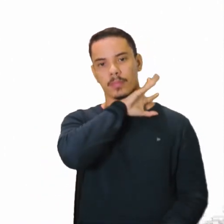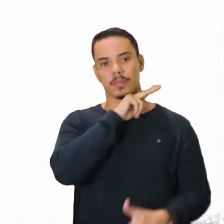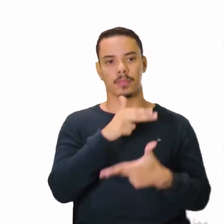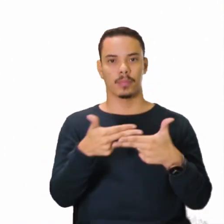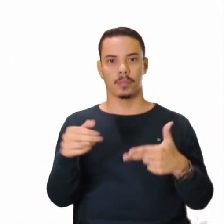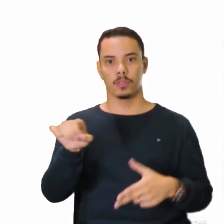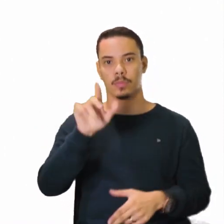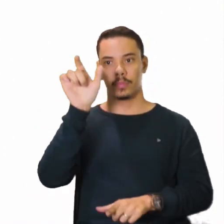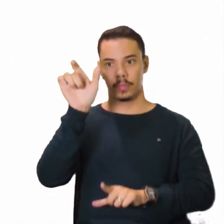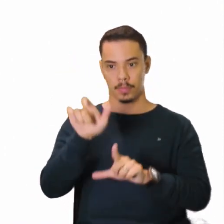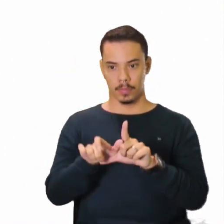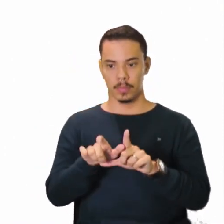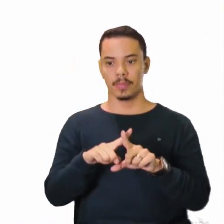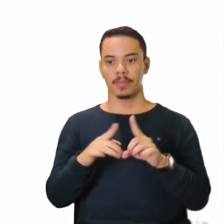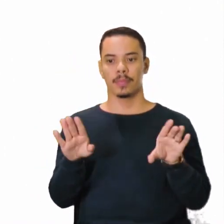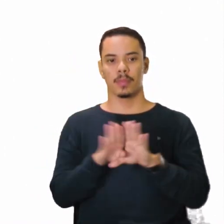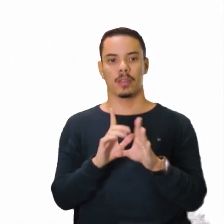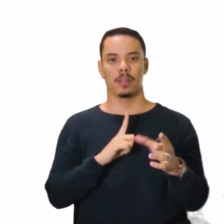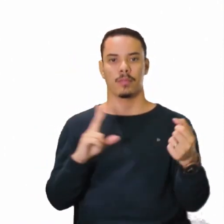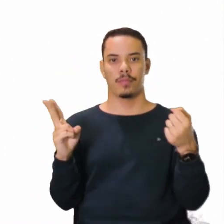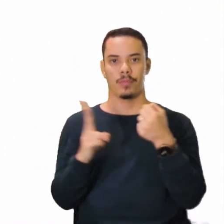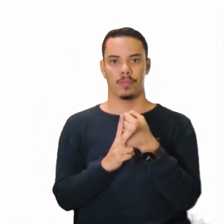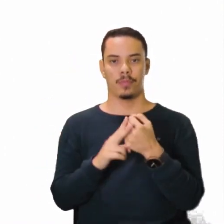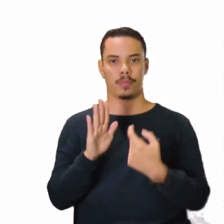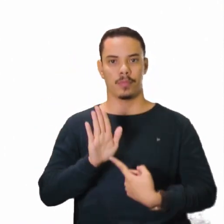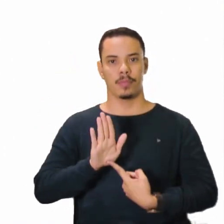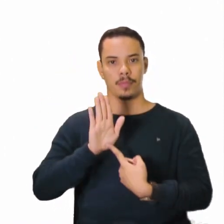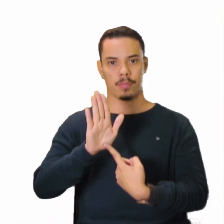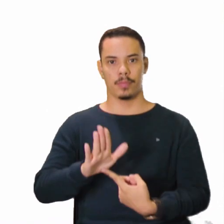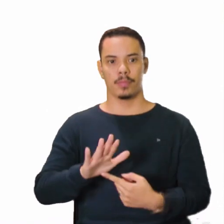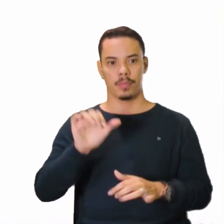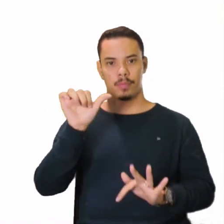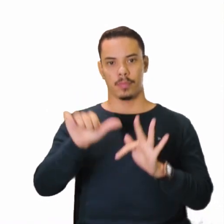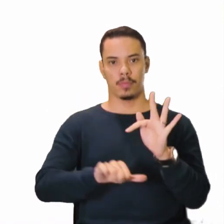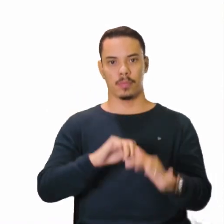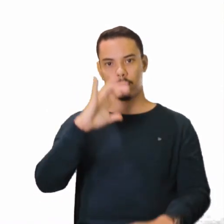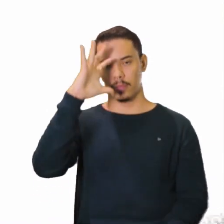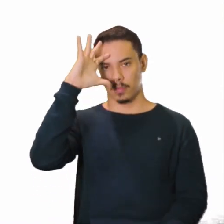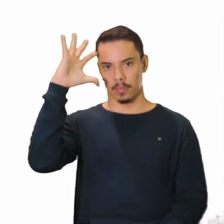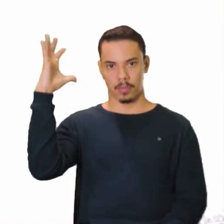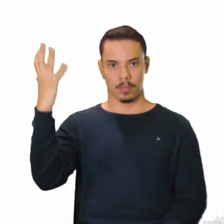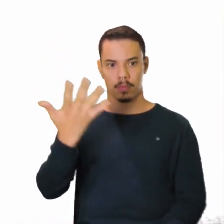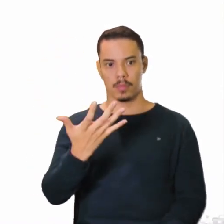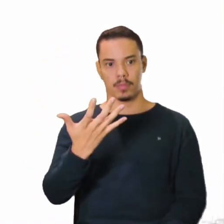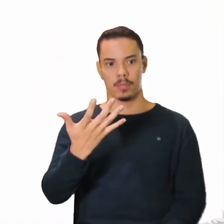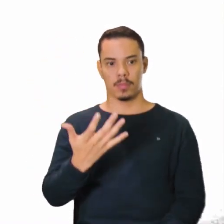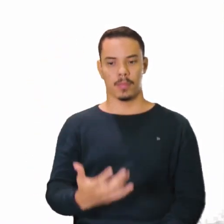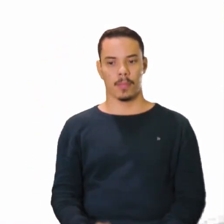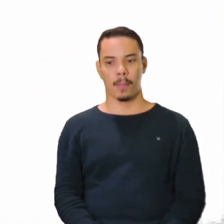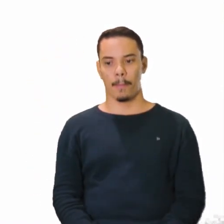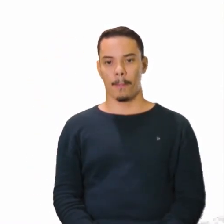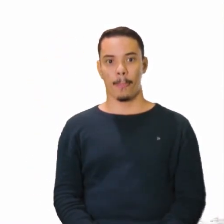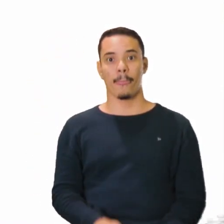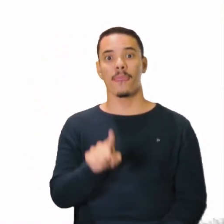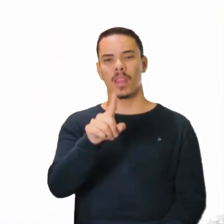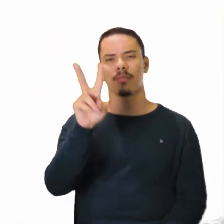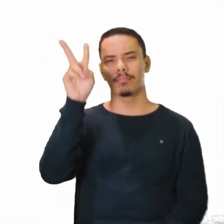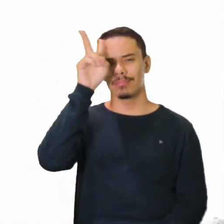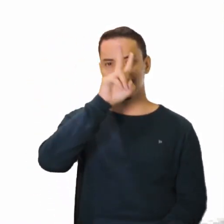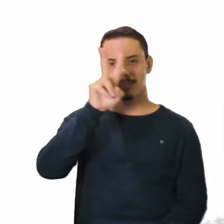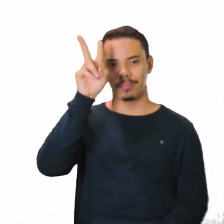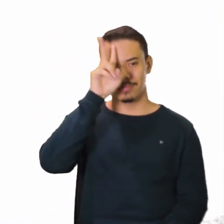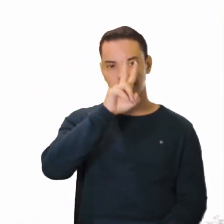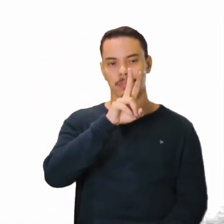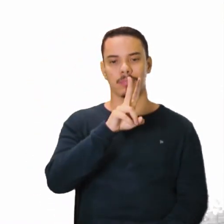sujeito, mas também nós temos verbos que indicam fenômenos da natureza. Você vai lembrar,